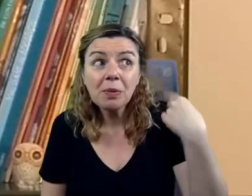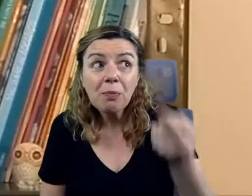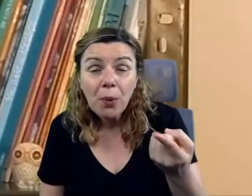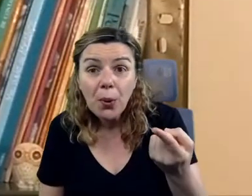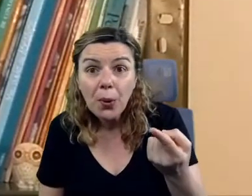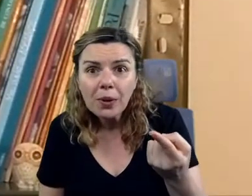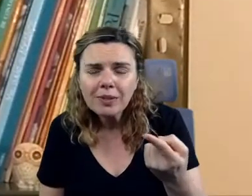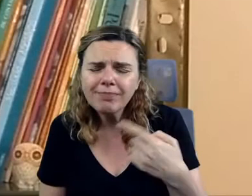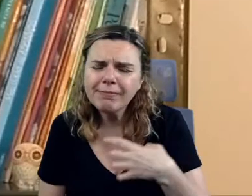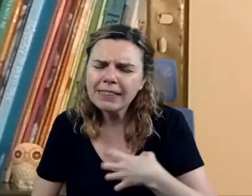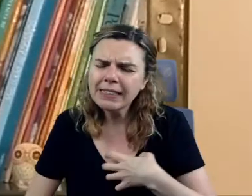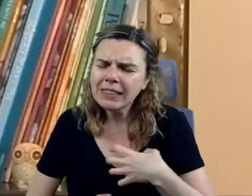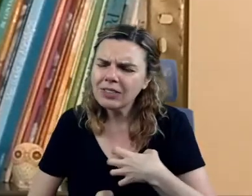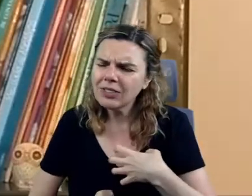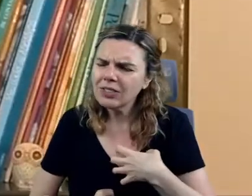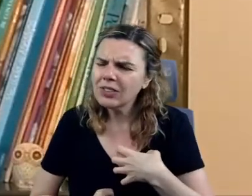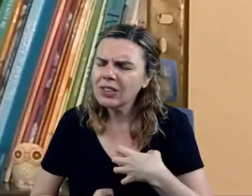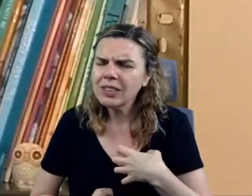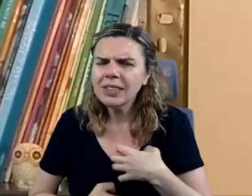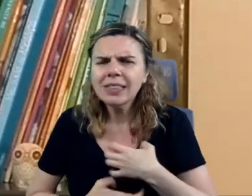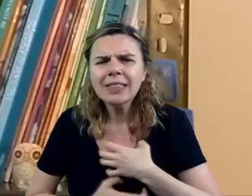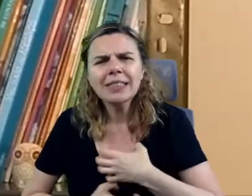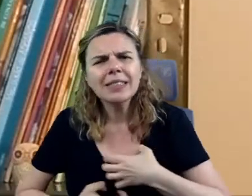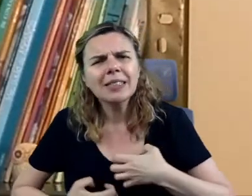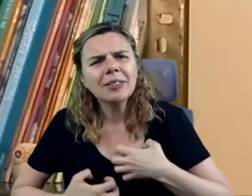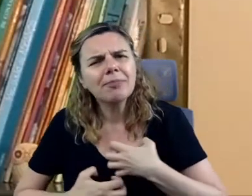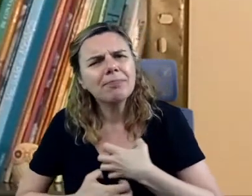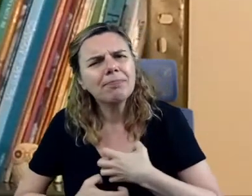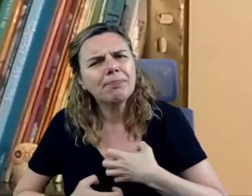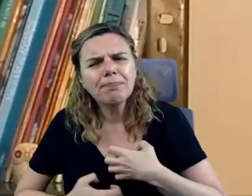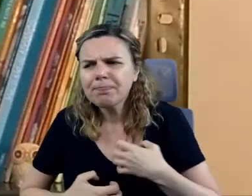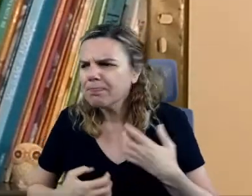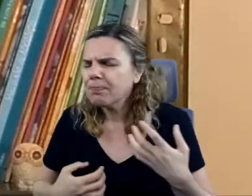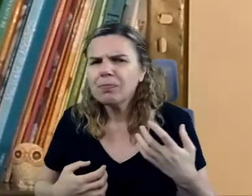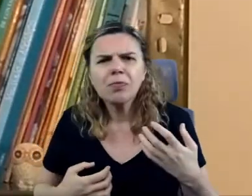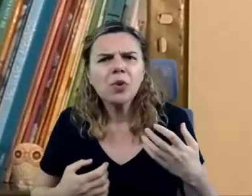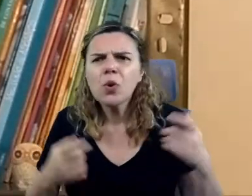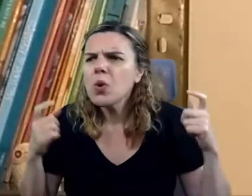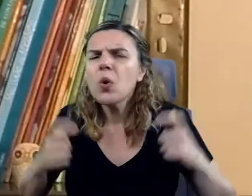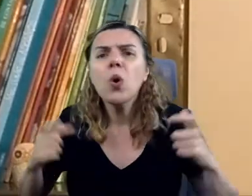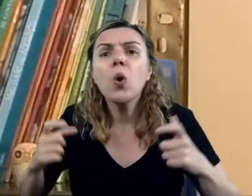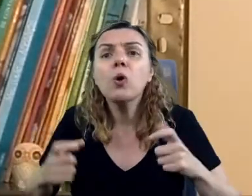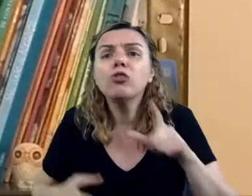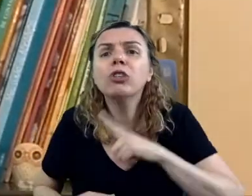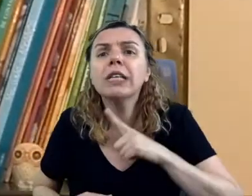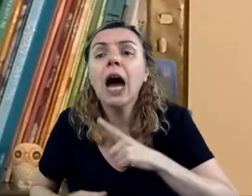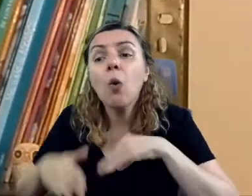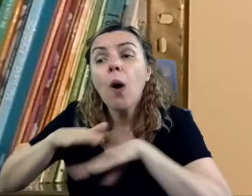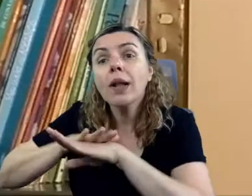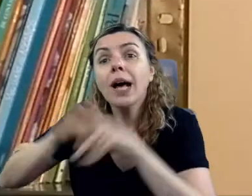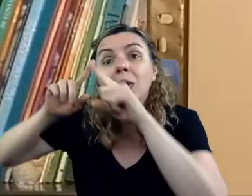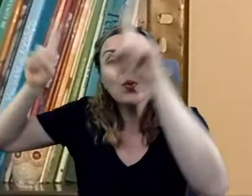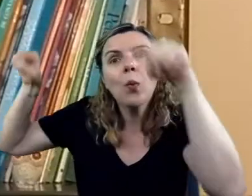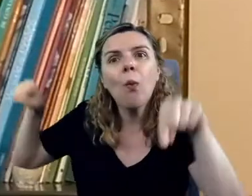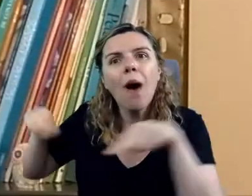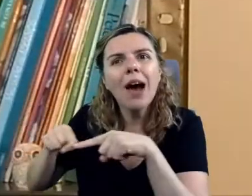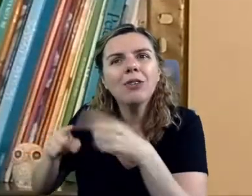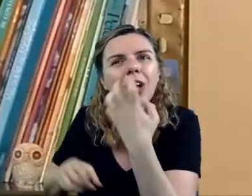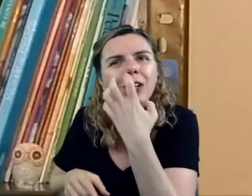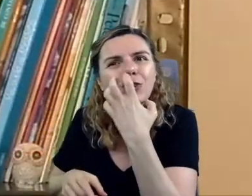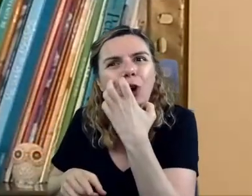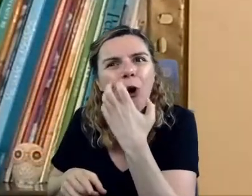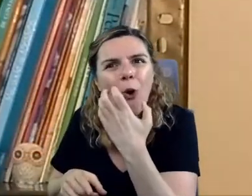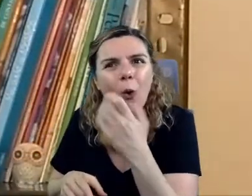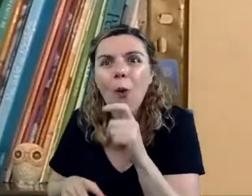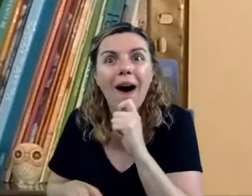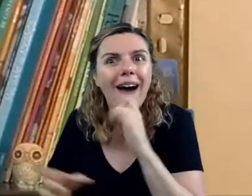Certo dia, sentiu-se especialmente melancólico. Procurou por todos os cantos aquele quadro que estava pintado